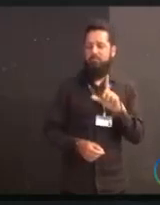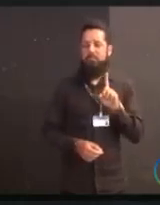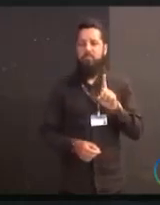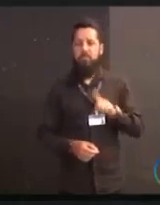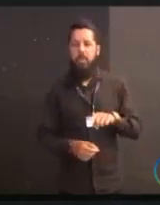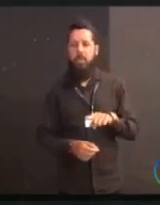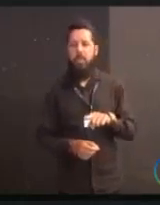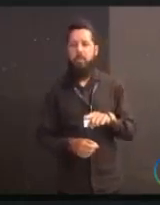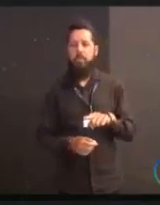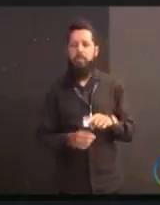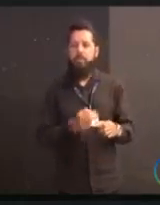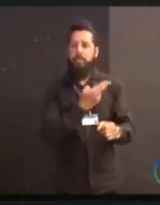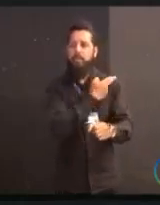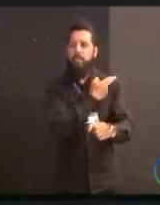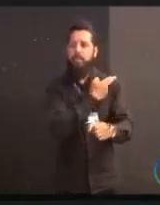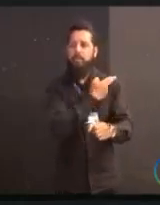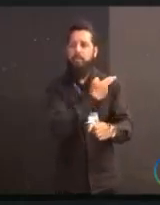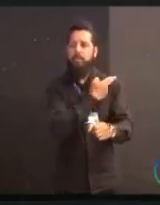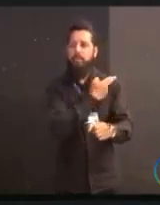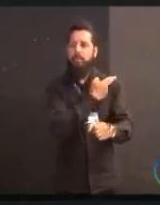nasceu para julgar,